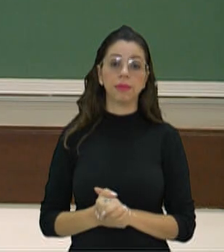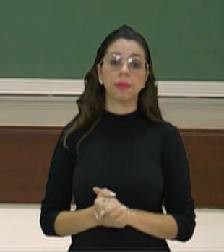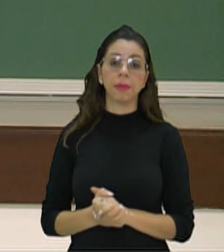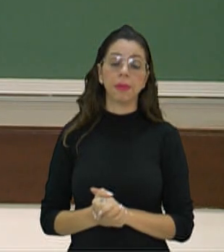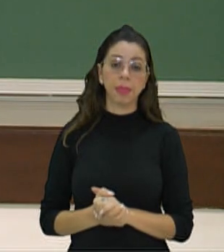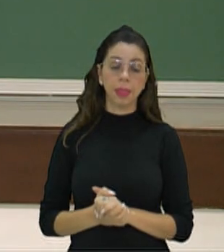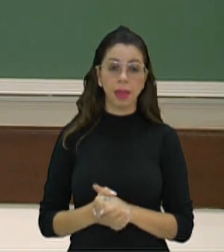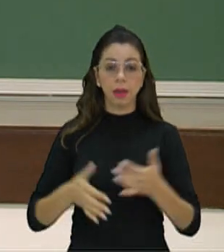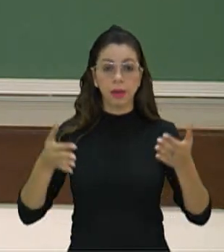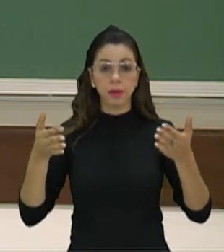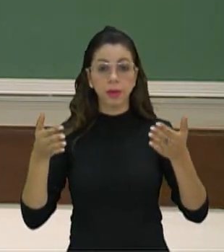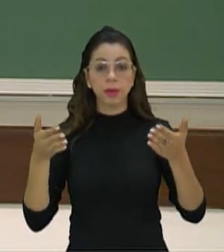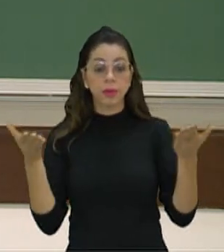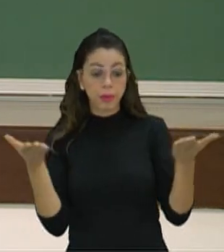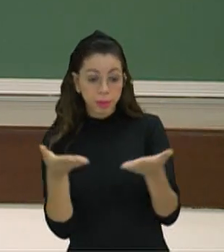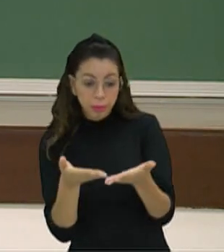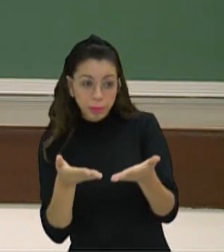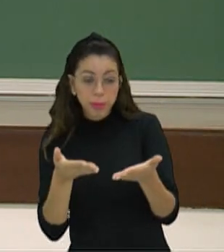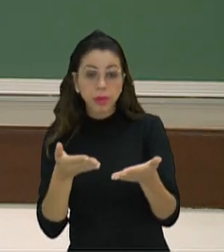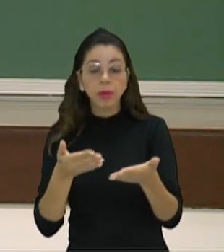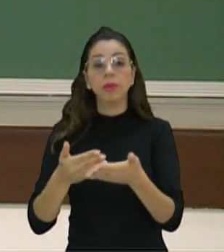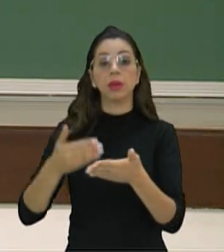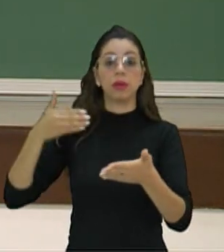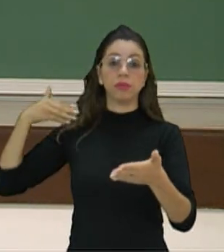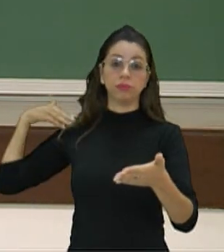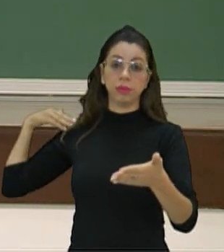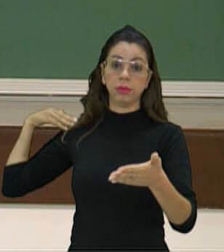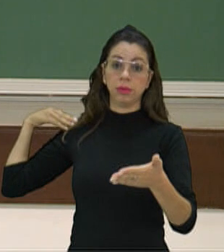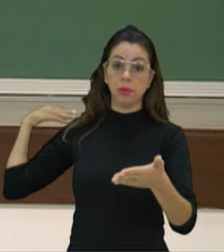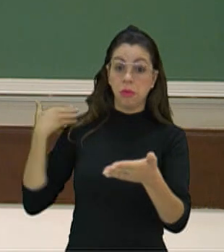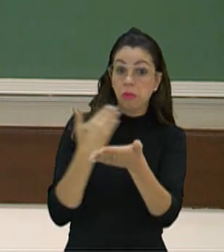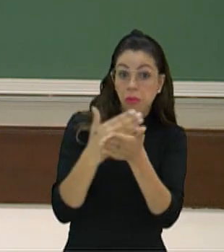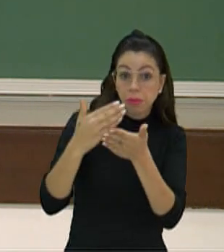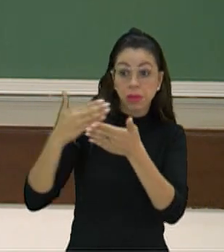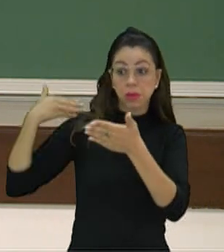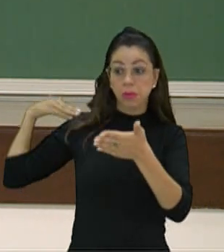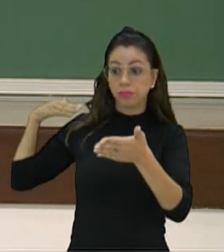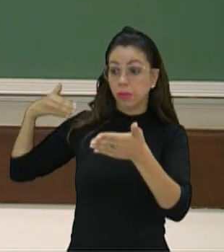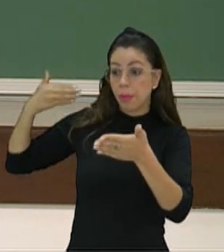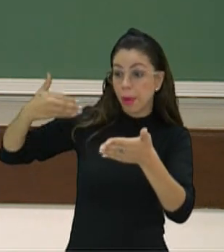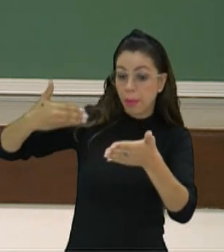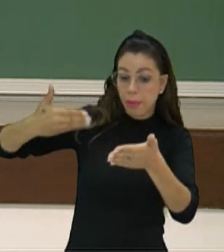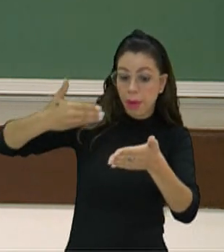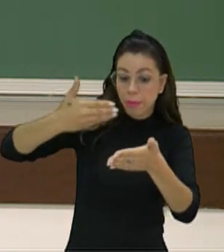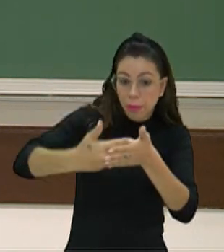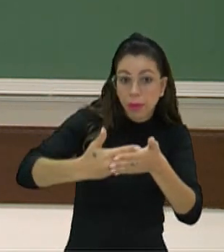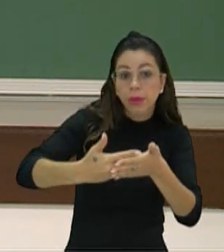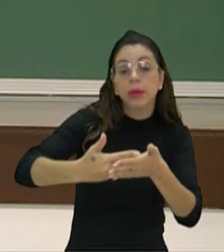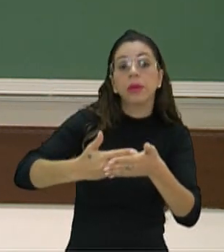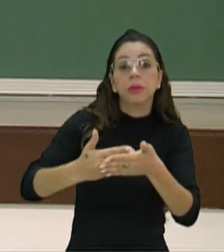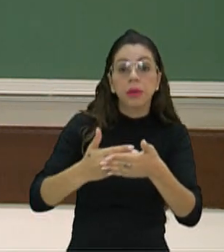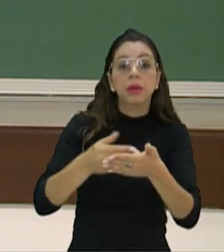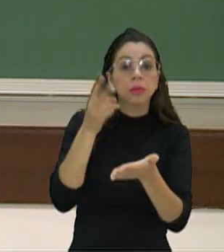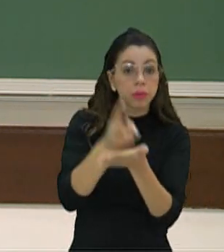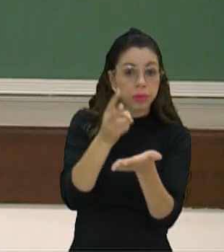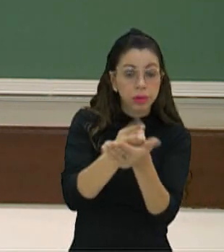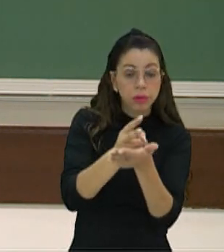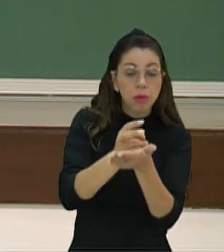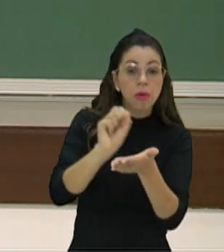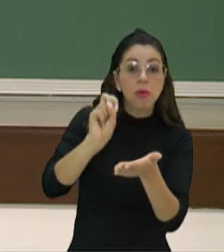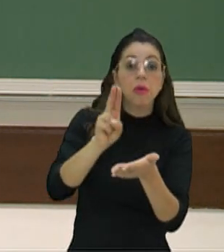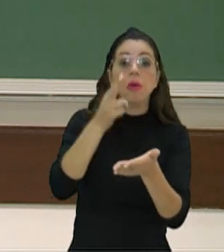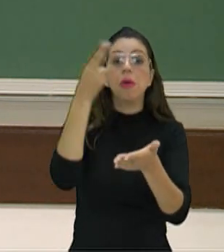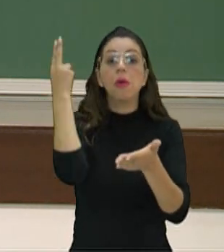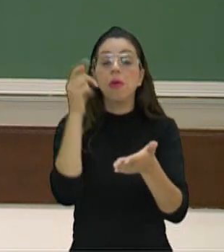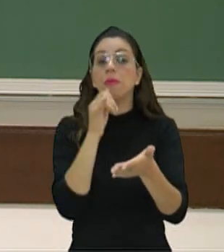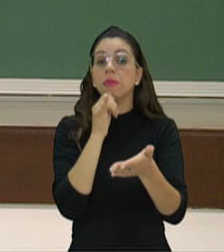presente perfeito para falar de ações que começaram no passado e continuam até o tempo presente, ou de uma ação que aconteceu no passado e